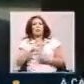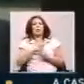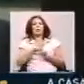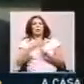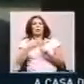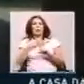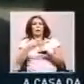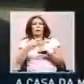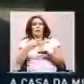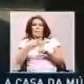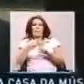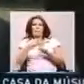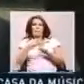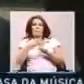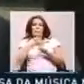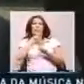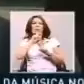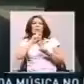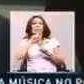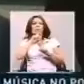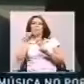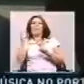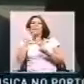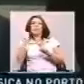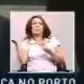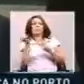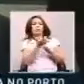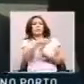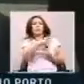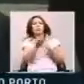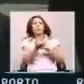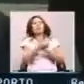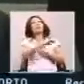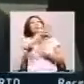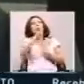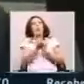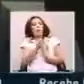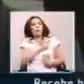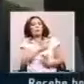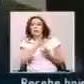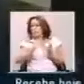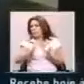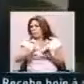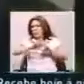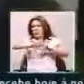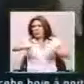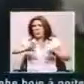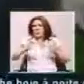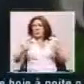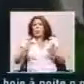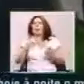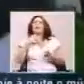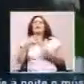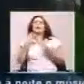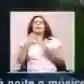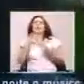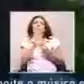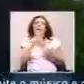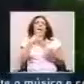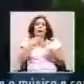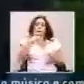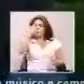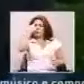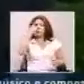que, do ponto de vista disciplinar, possam ser aplicados às universidades. Falámos do consentimento e muito rapidamente. Até que ponto é que esse consentimento tem que ser básico? Porque põe-se